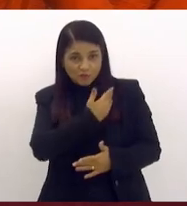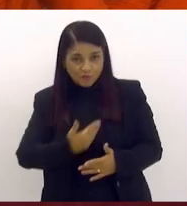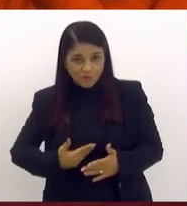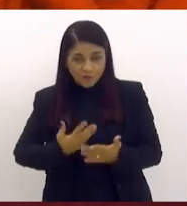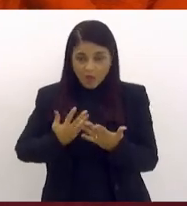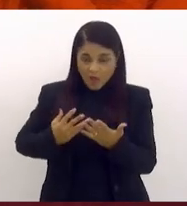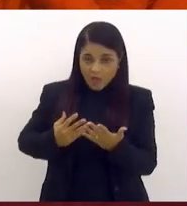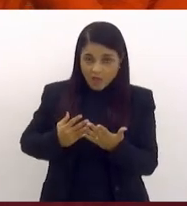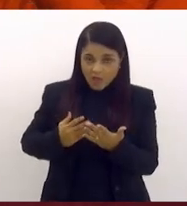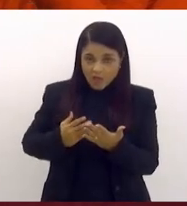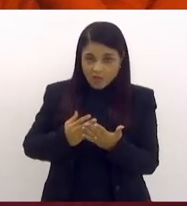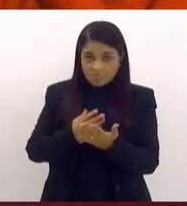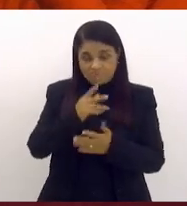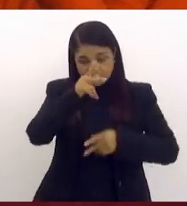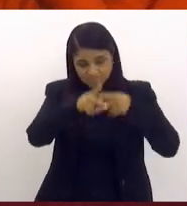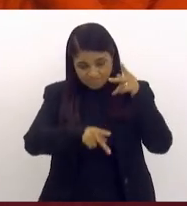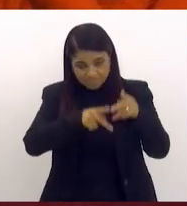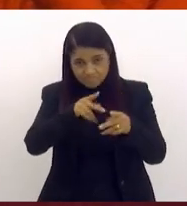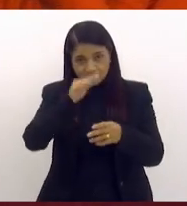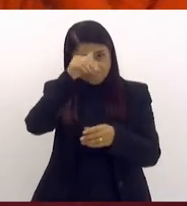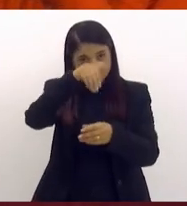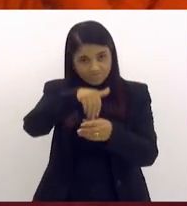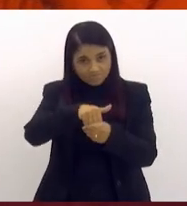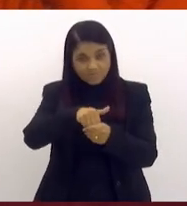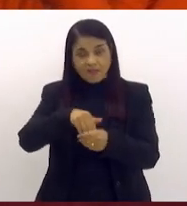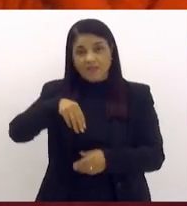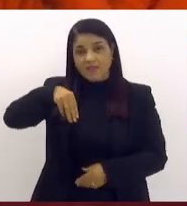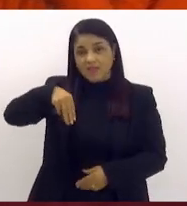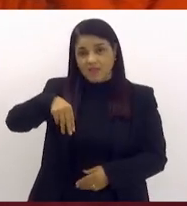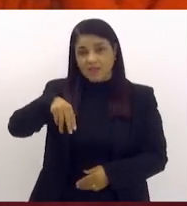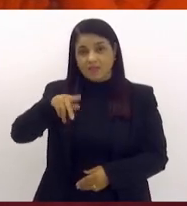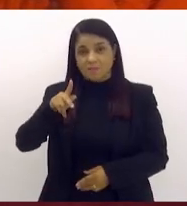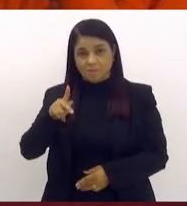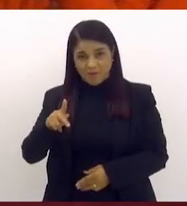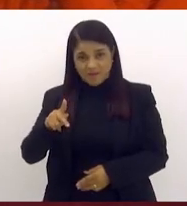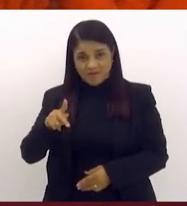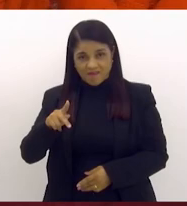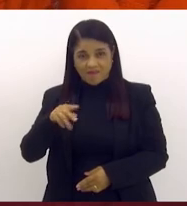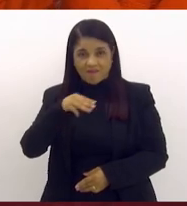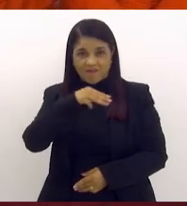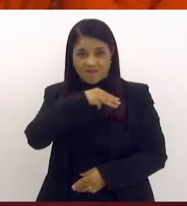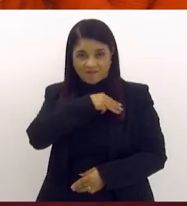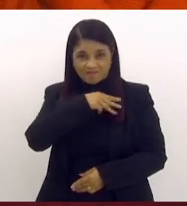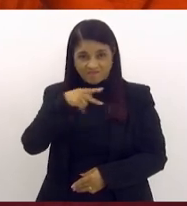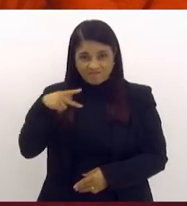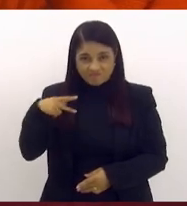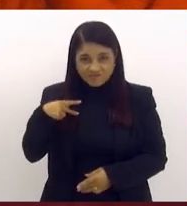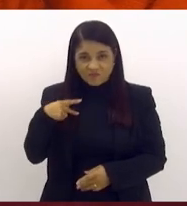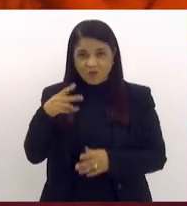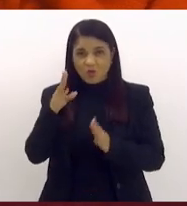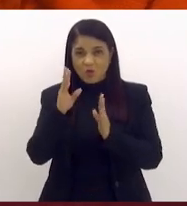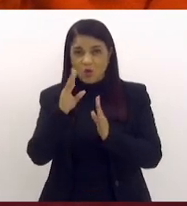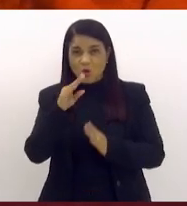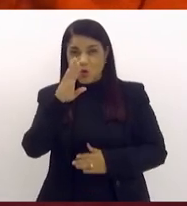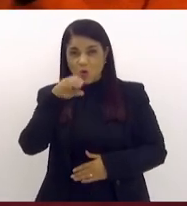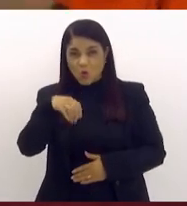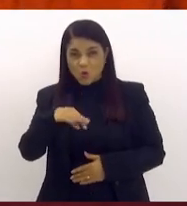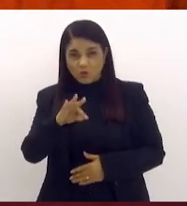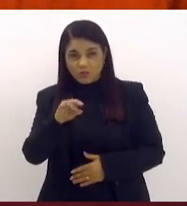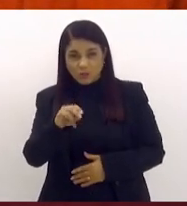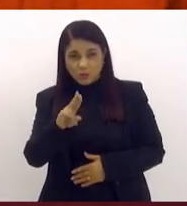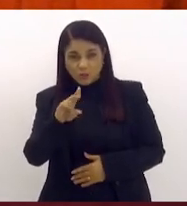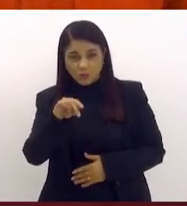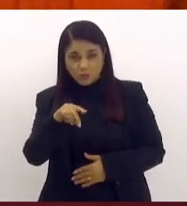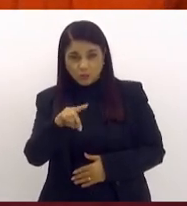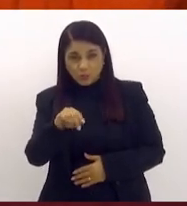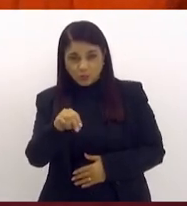pela população nas urnas tenha a NP ainda mantendo os percentuais de conteúdo nacional para os leilões que